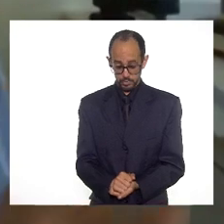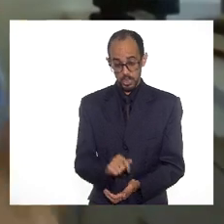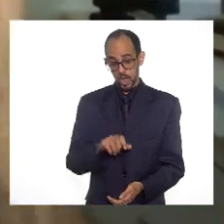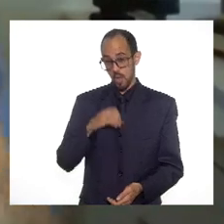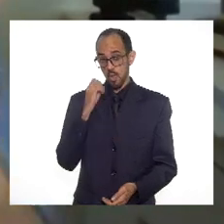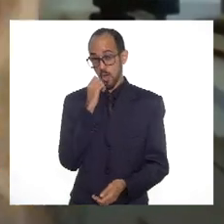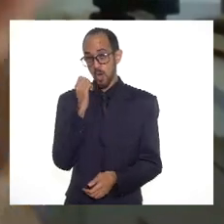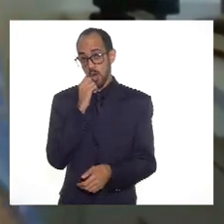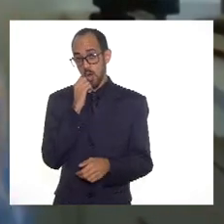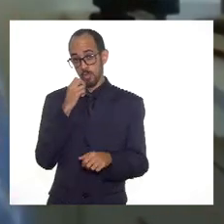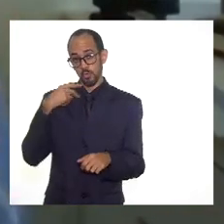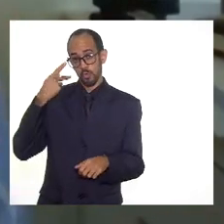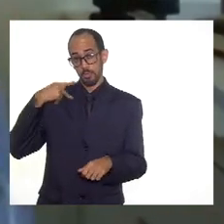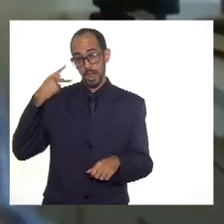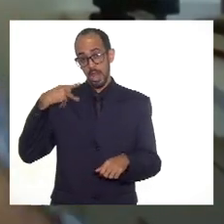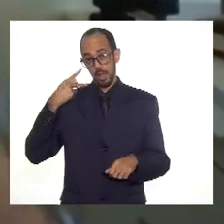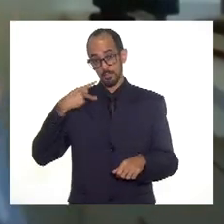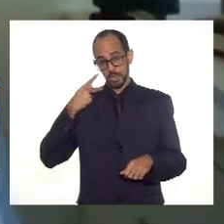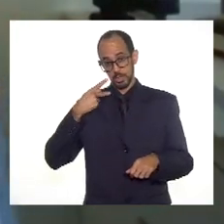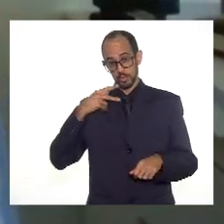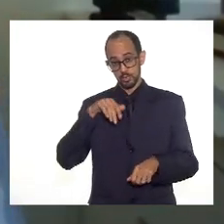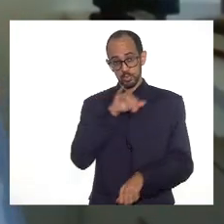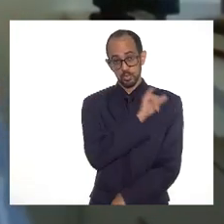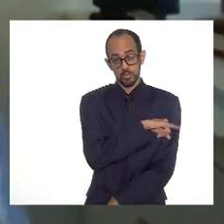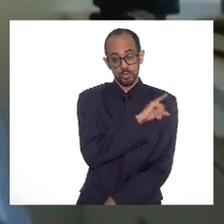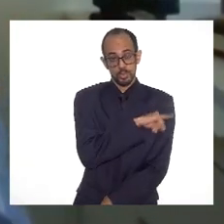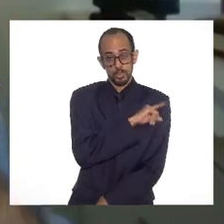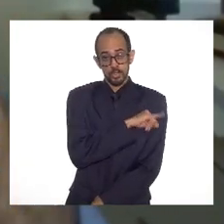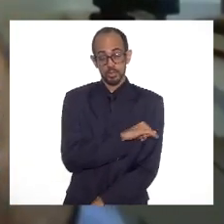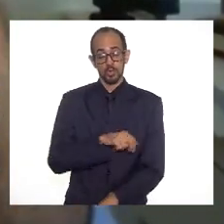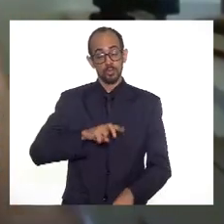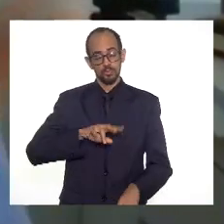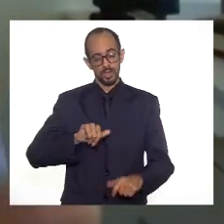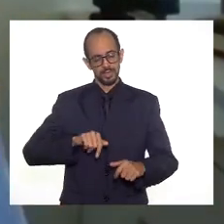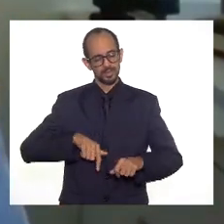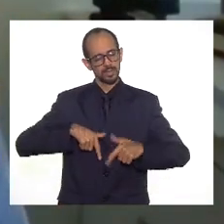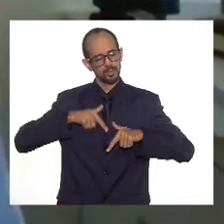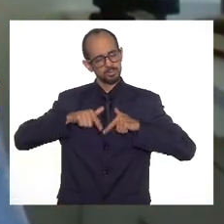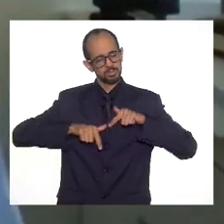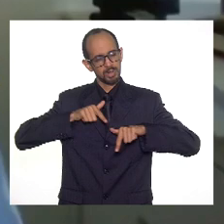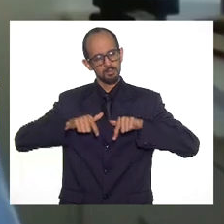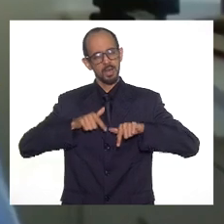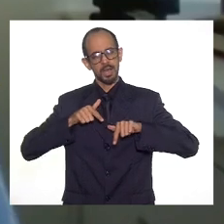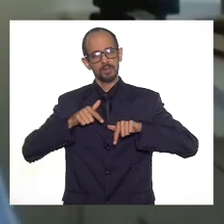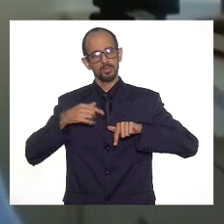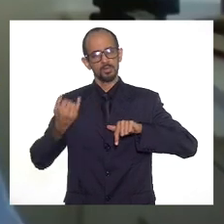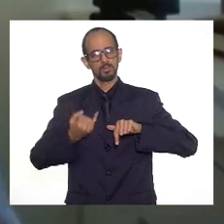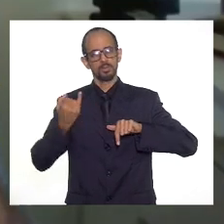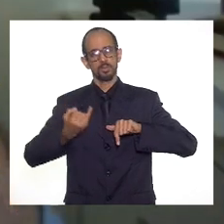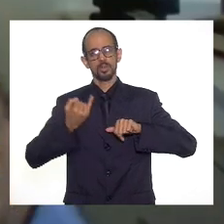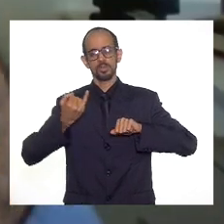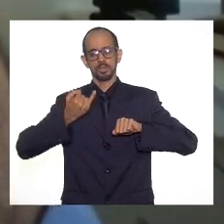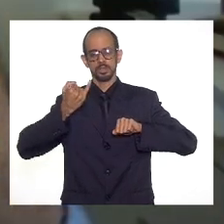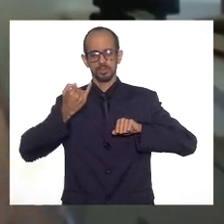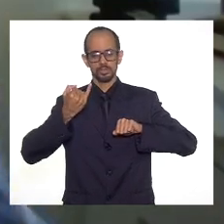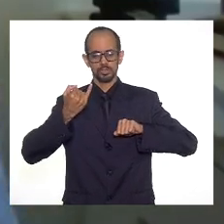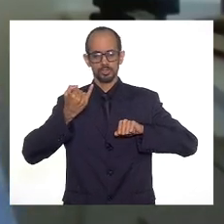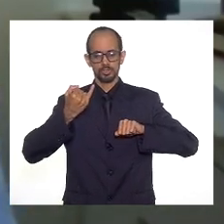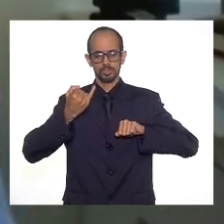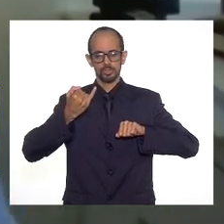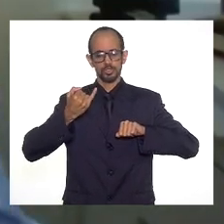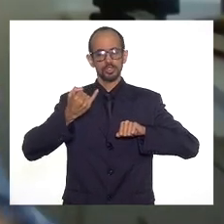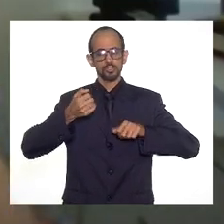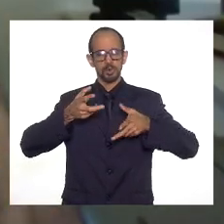que o parlamento fluminense terá também uma ação muito importante, de muita